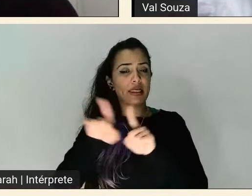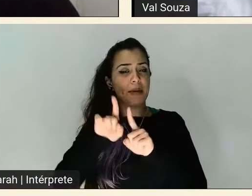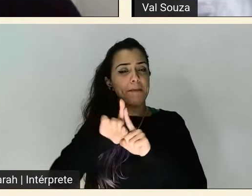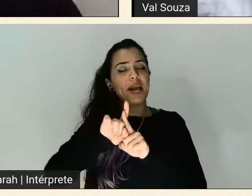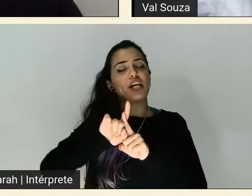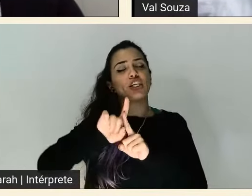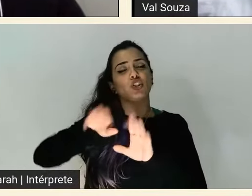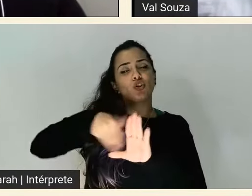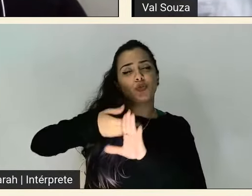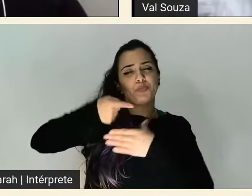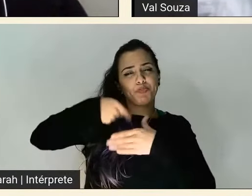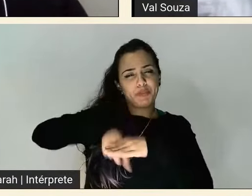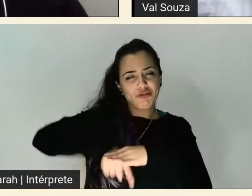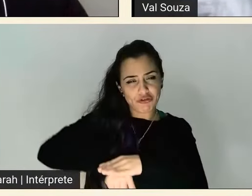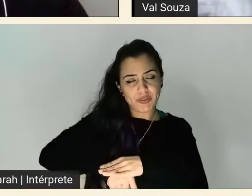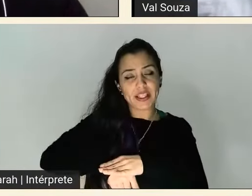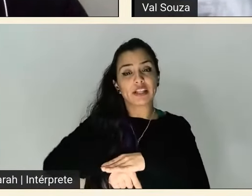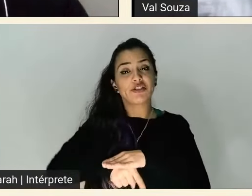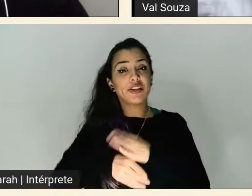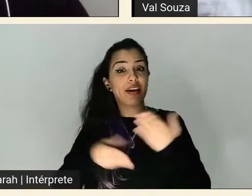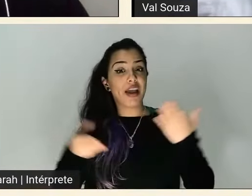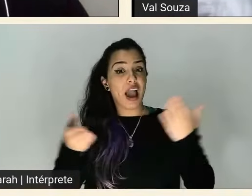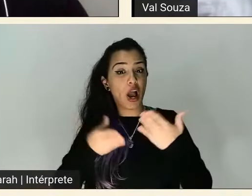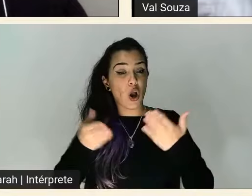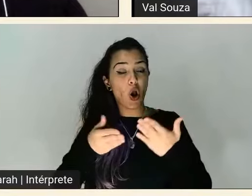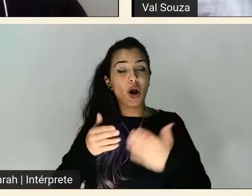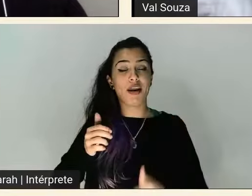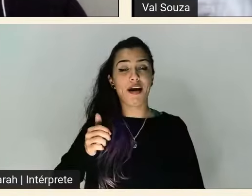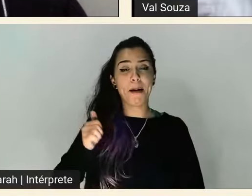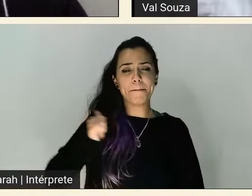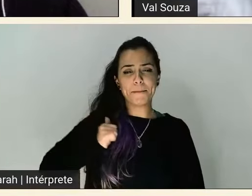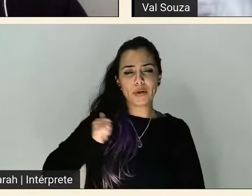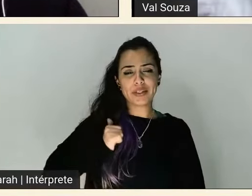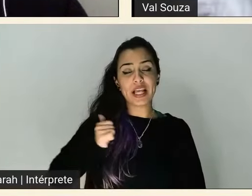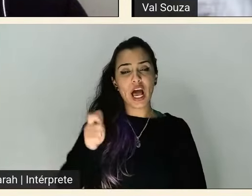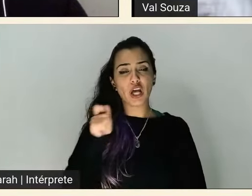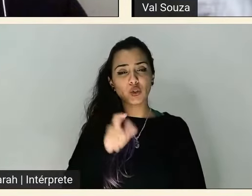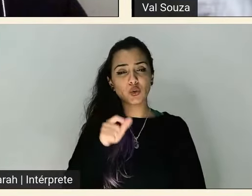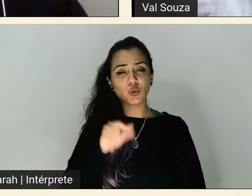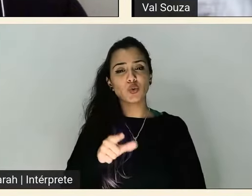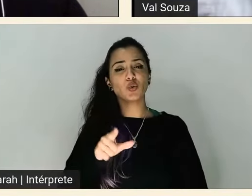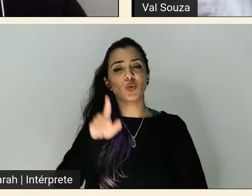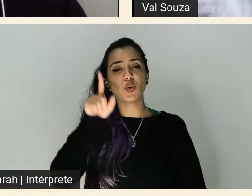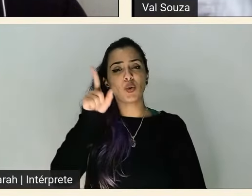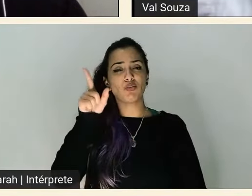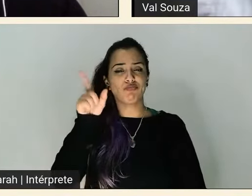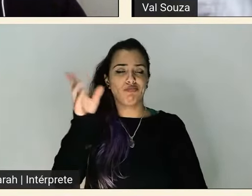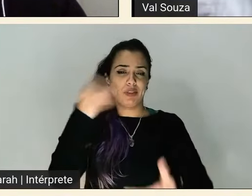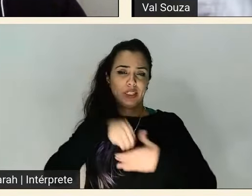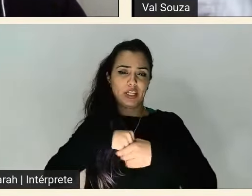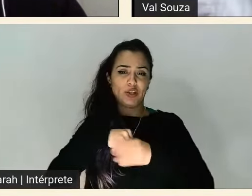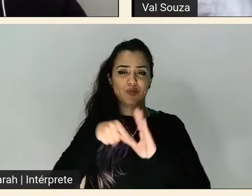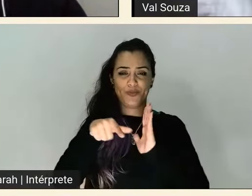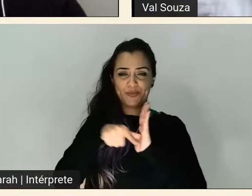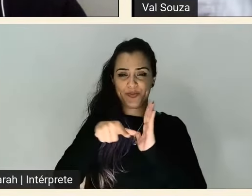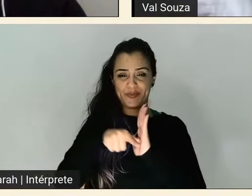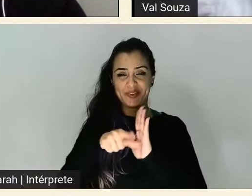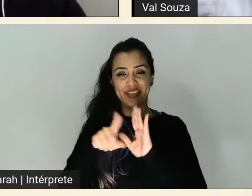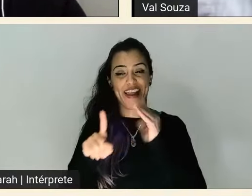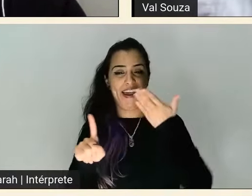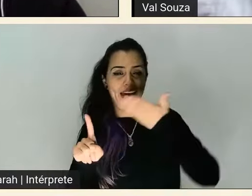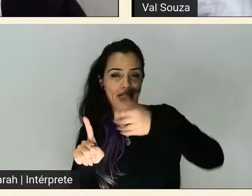subjetividade, e é agora bolsista Zoom no Instituto Moreira Salles, né? Então, foi selecionada